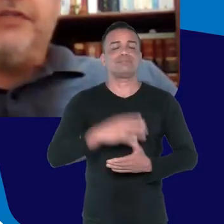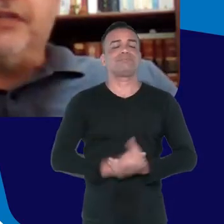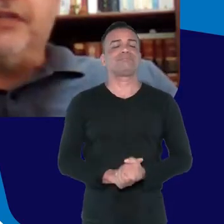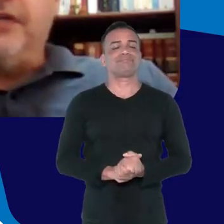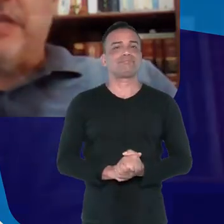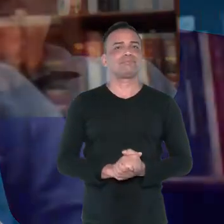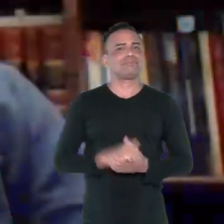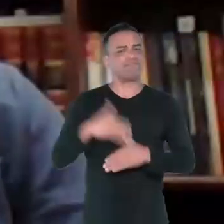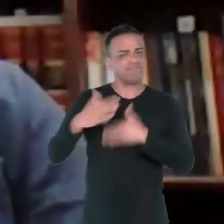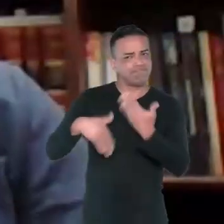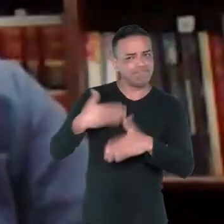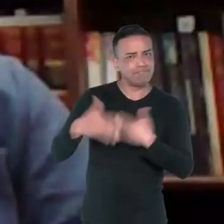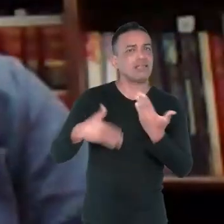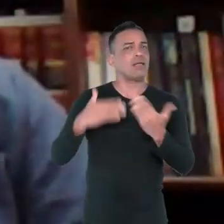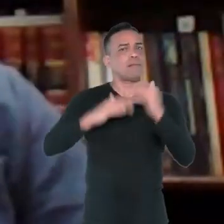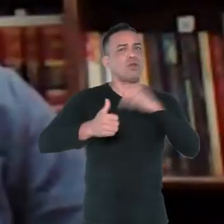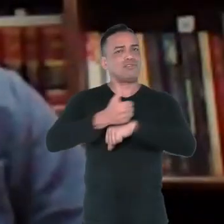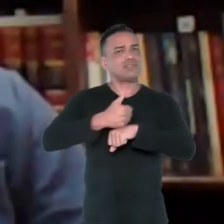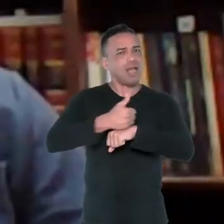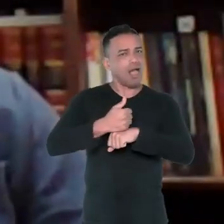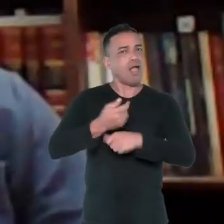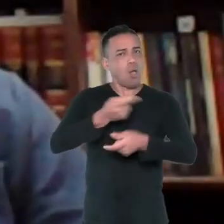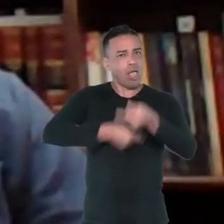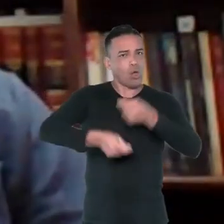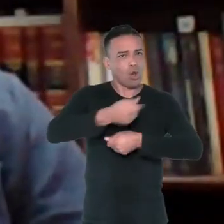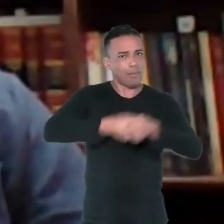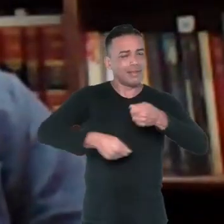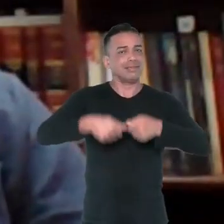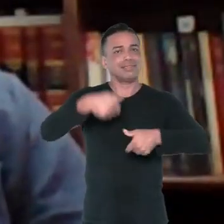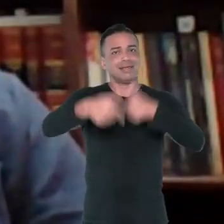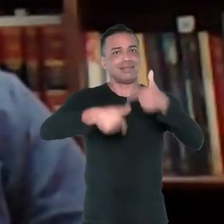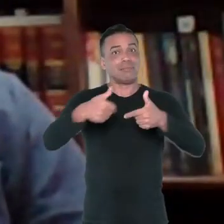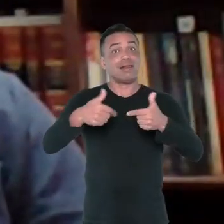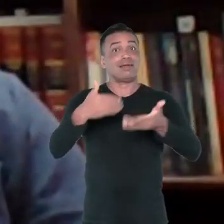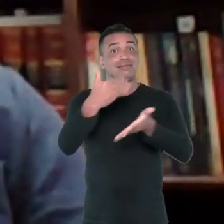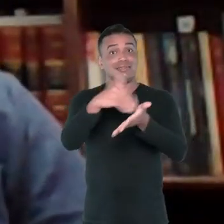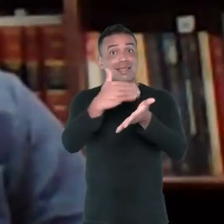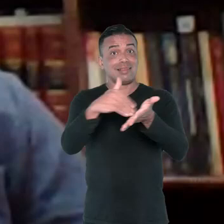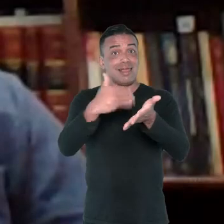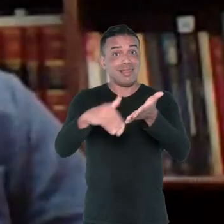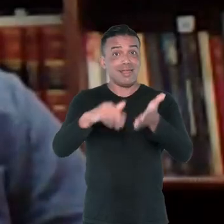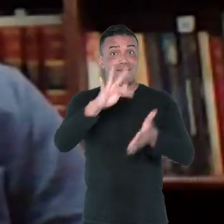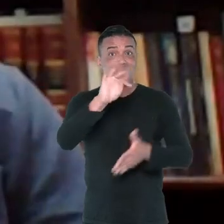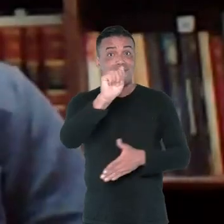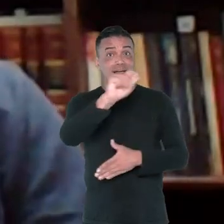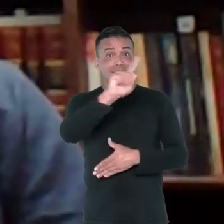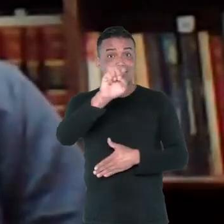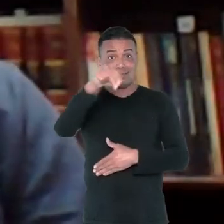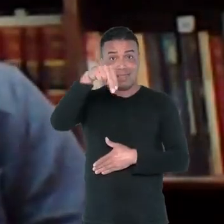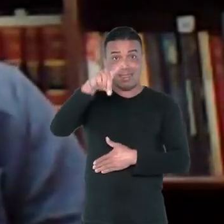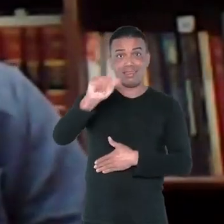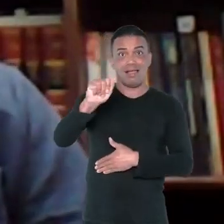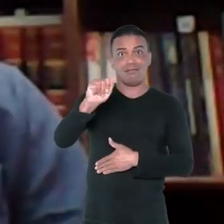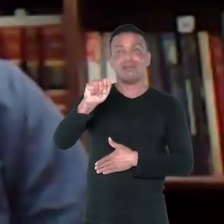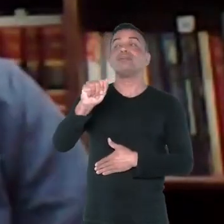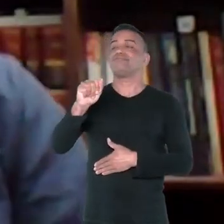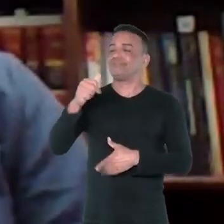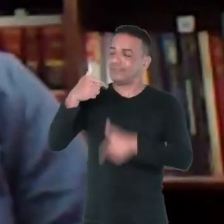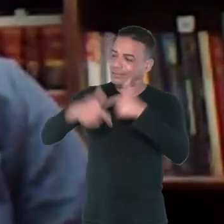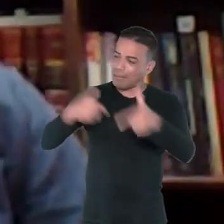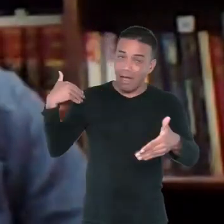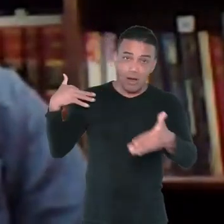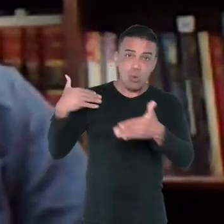azul escuro e usa óculos retangulares de aro fino. Seu fundo é composto por uma grande prateleira de madeira repleta de